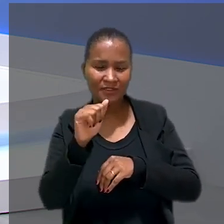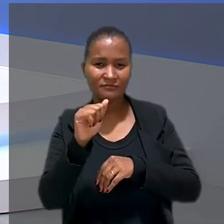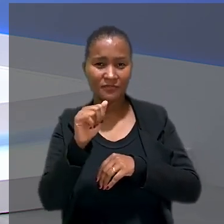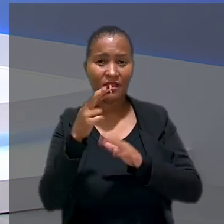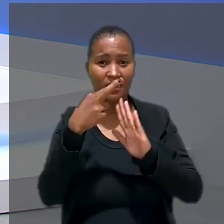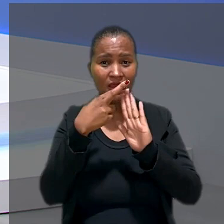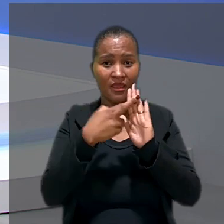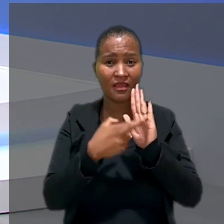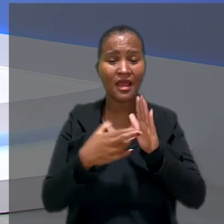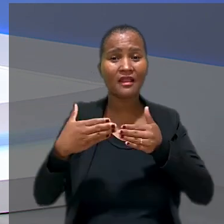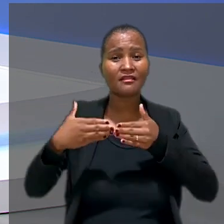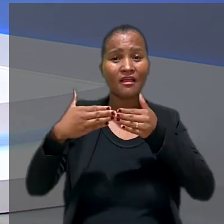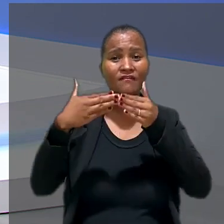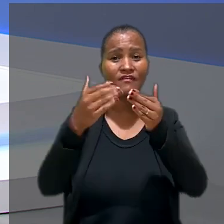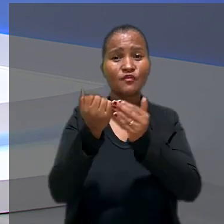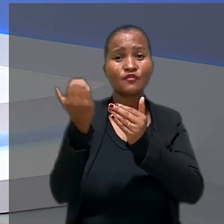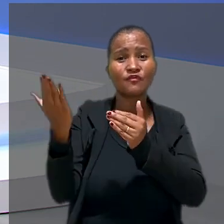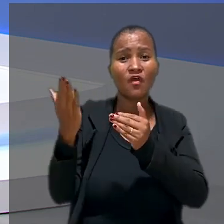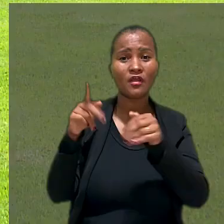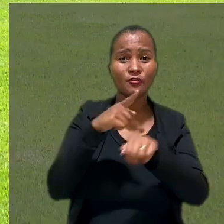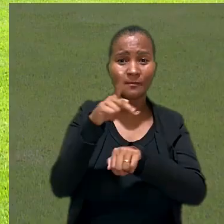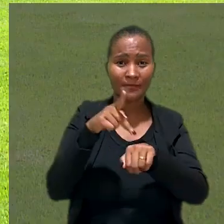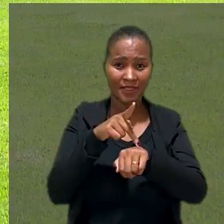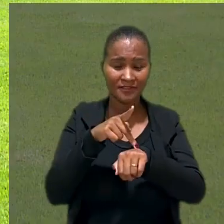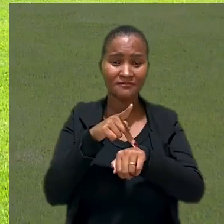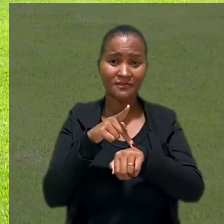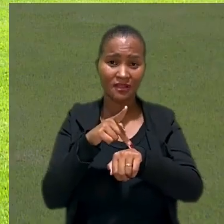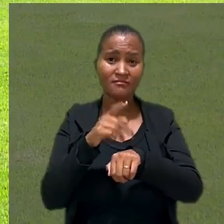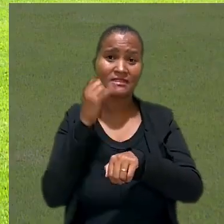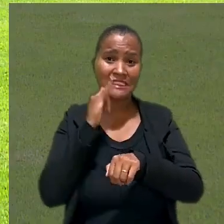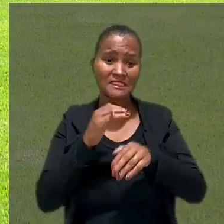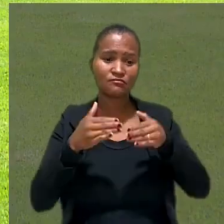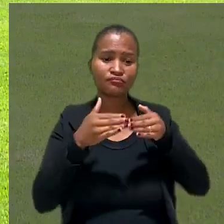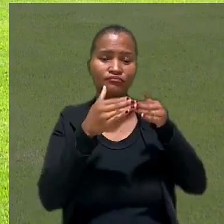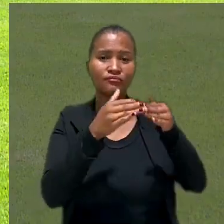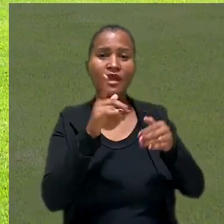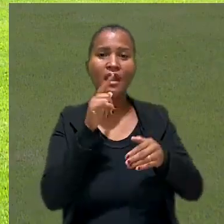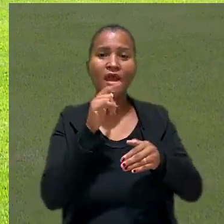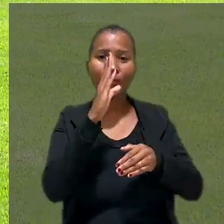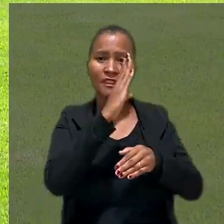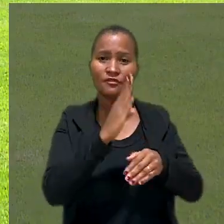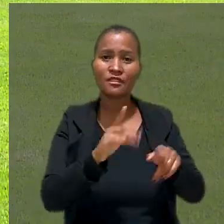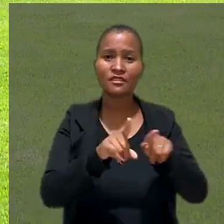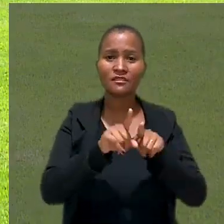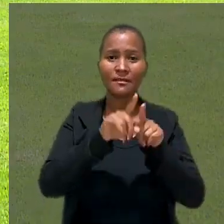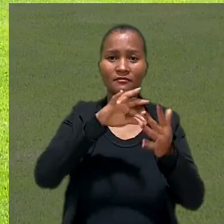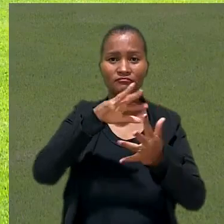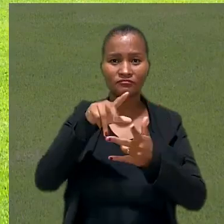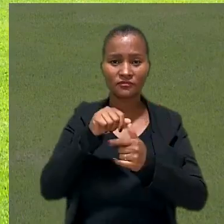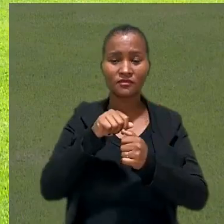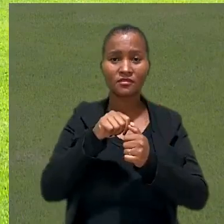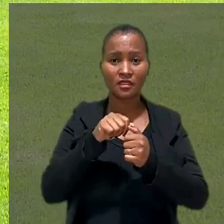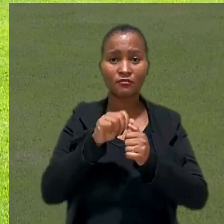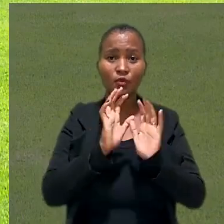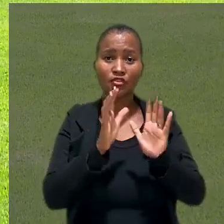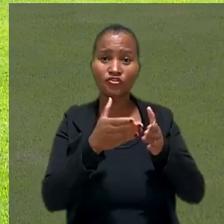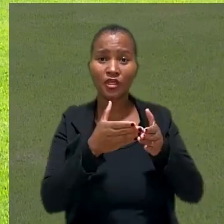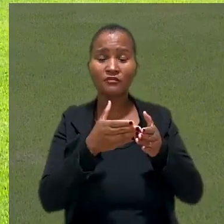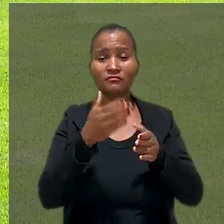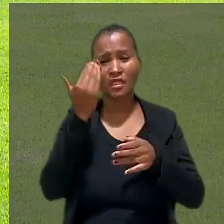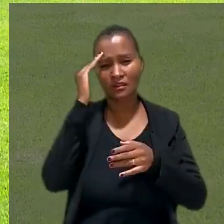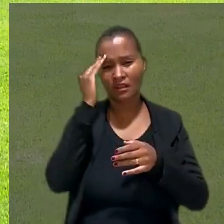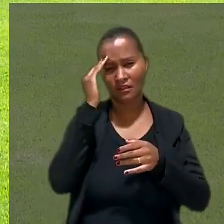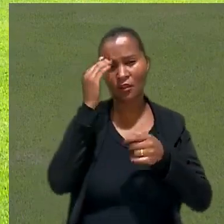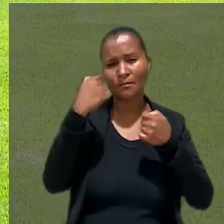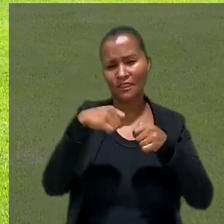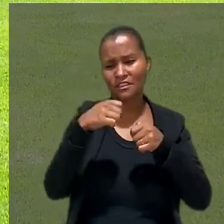Oi, Luana. A regra vale para navios estrangeiros em percursos em águas nacionais e internacionais. O colegiado entendeu